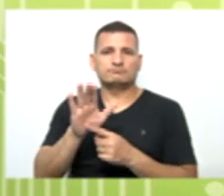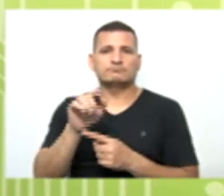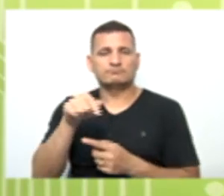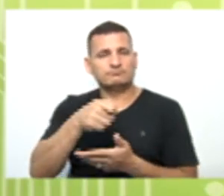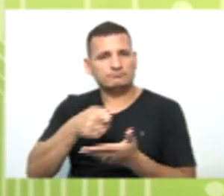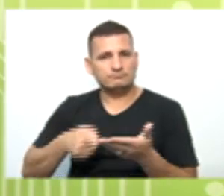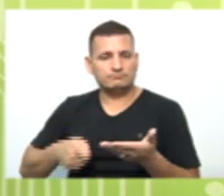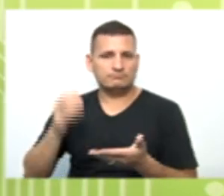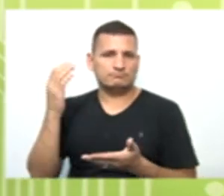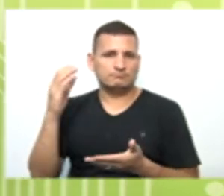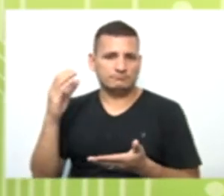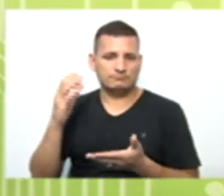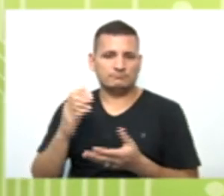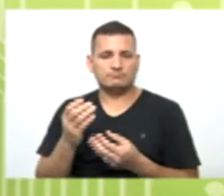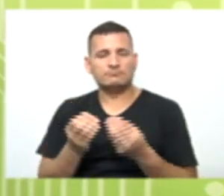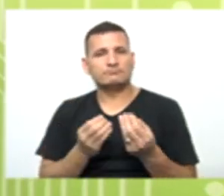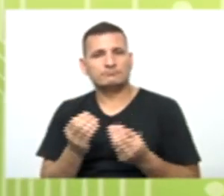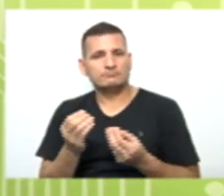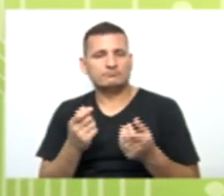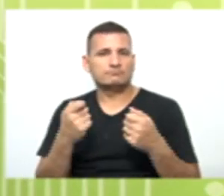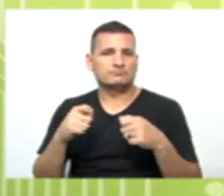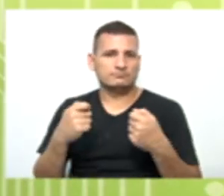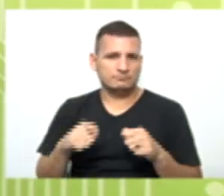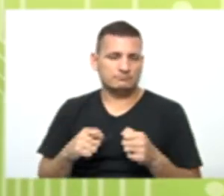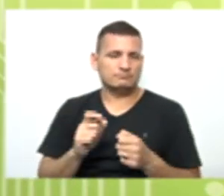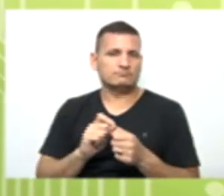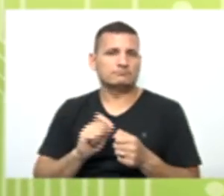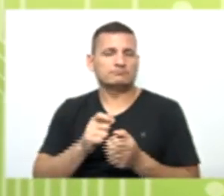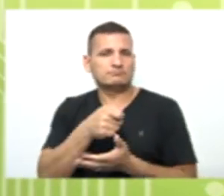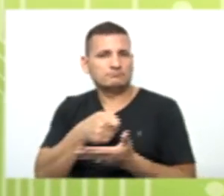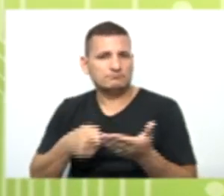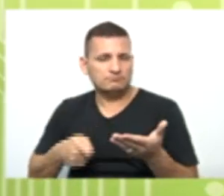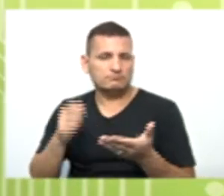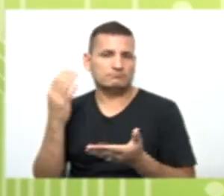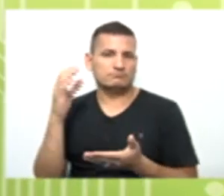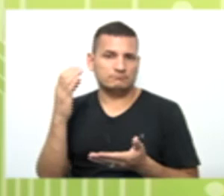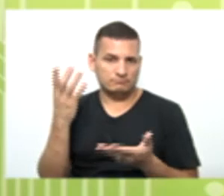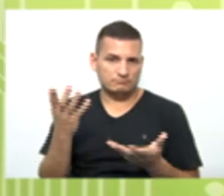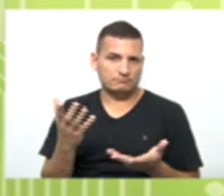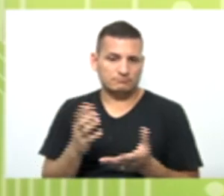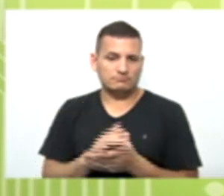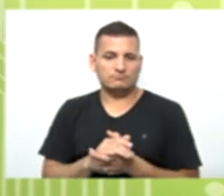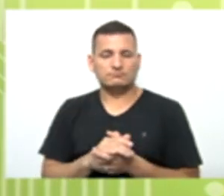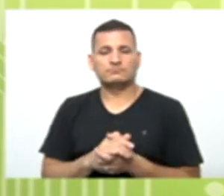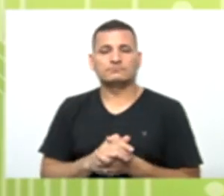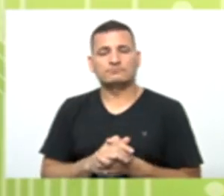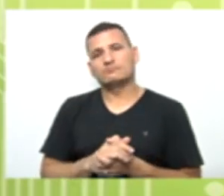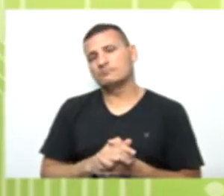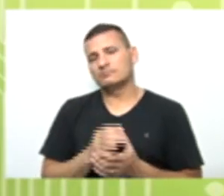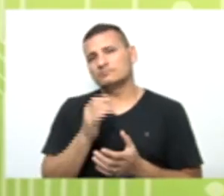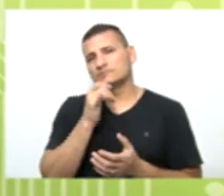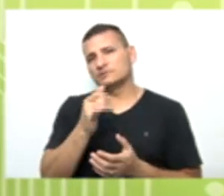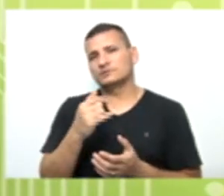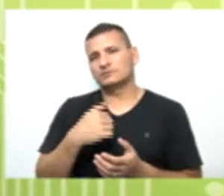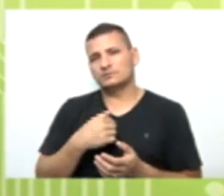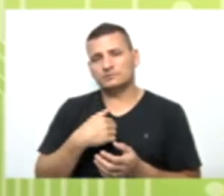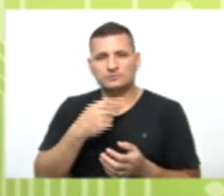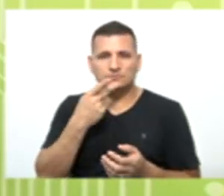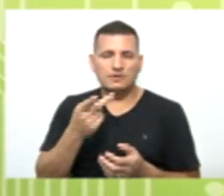redação científica? Como é que precisa ser a redação científica? Será que se eu chegasse dizendo assim, minha